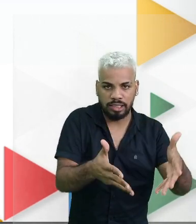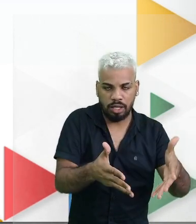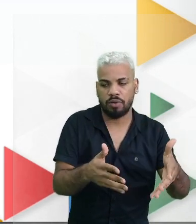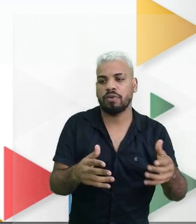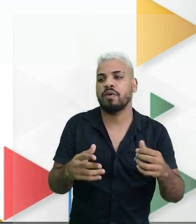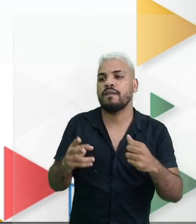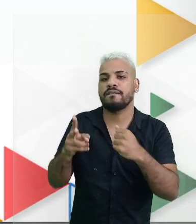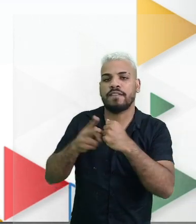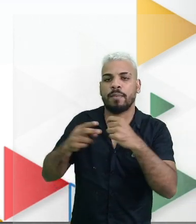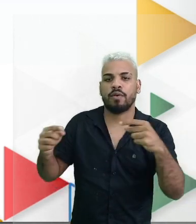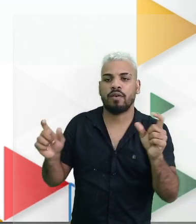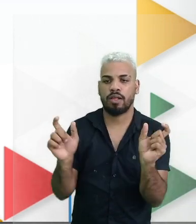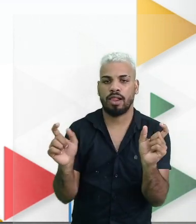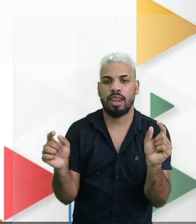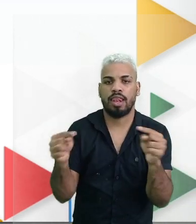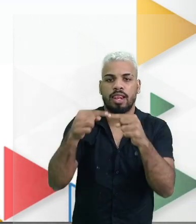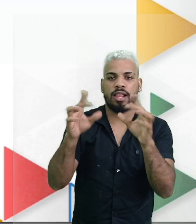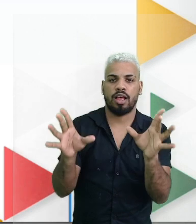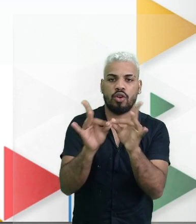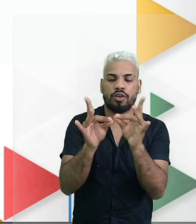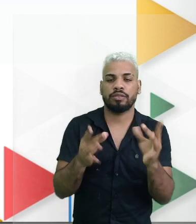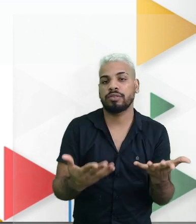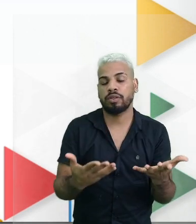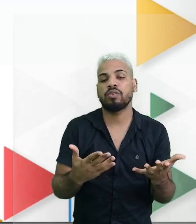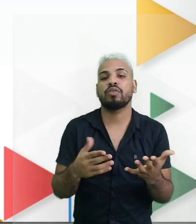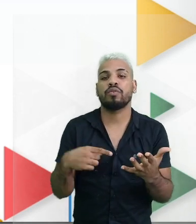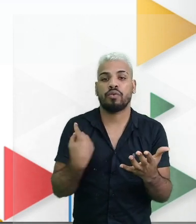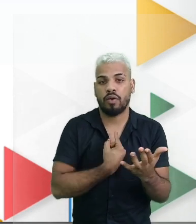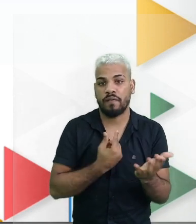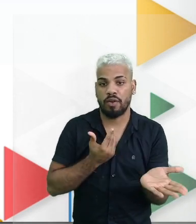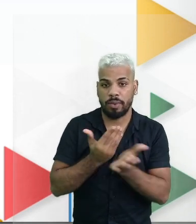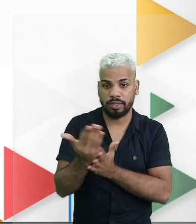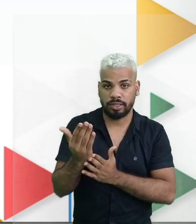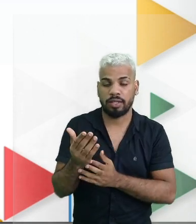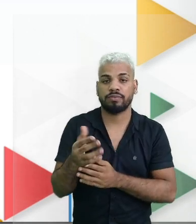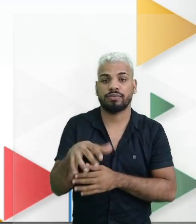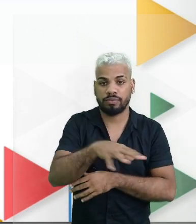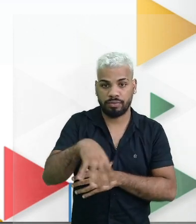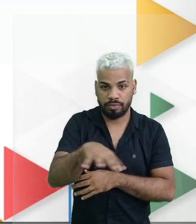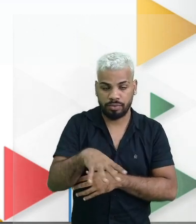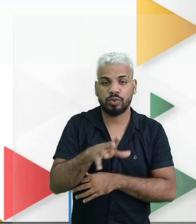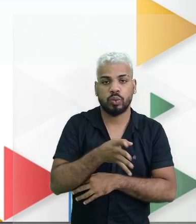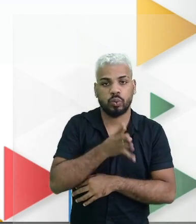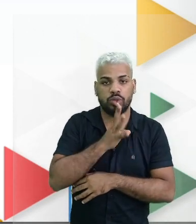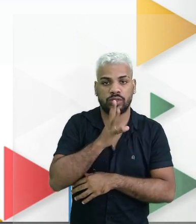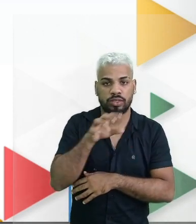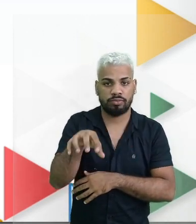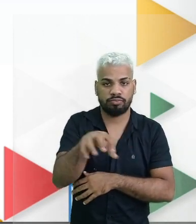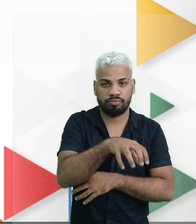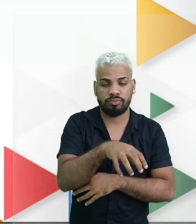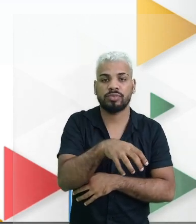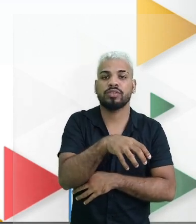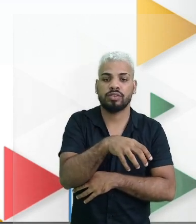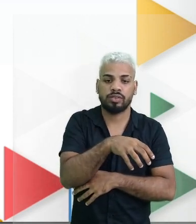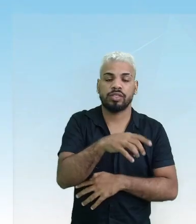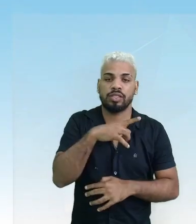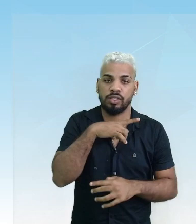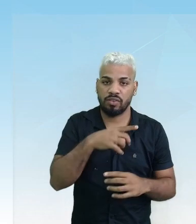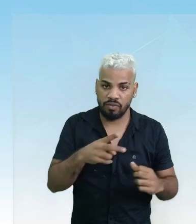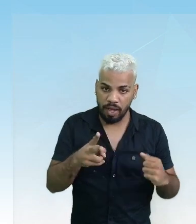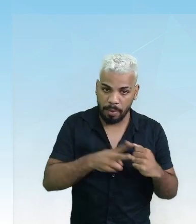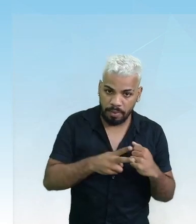de ligação. Então, a gente vai entrar nesse universo, conhecer o predicado. Então, predicado